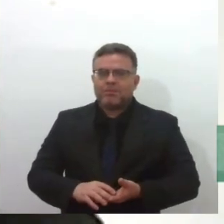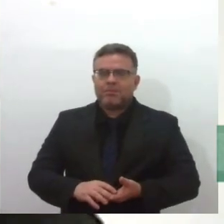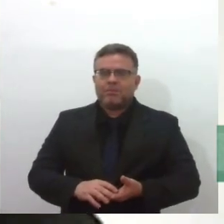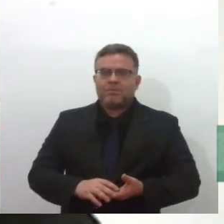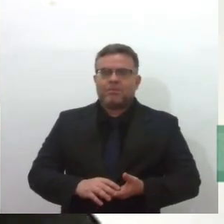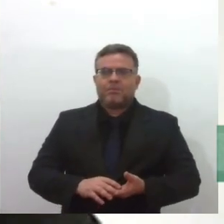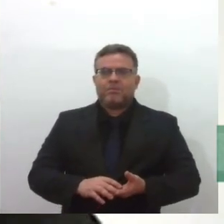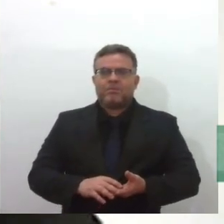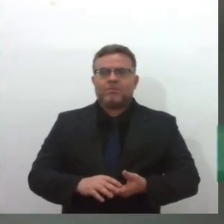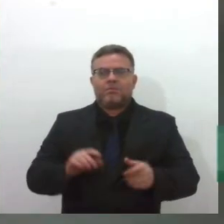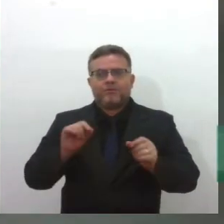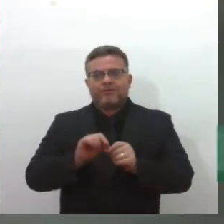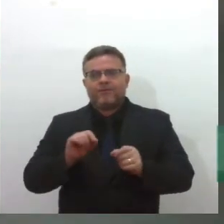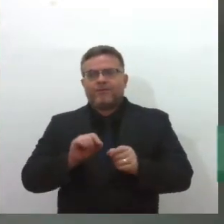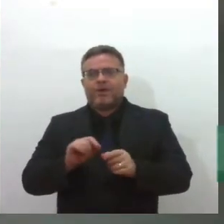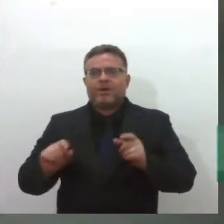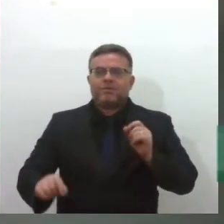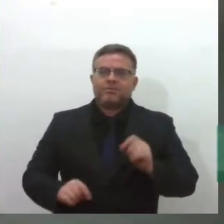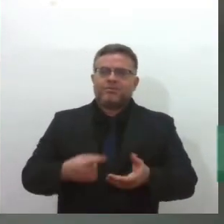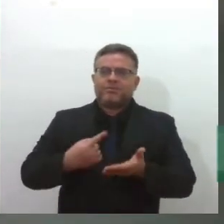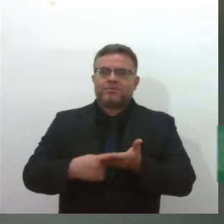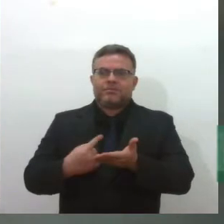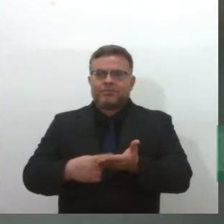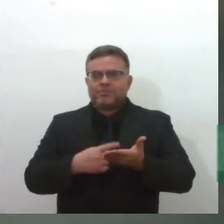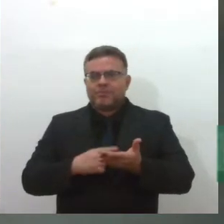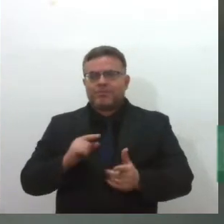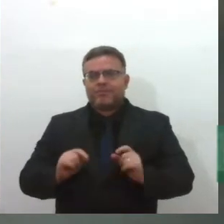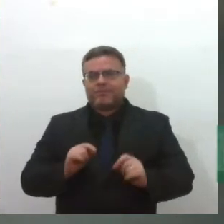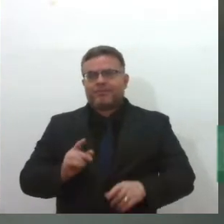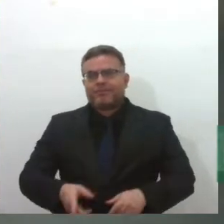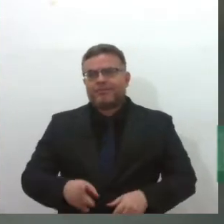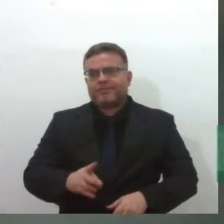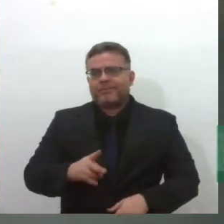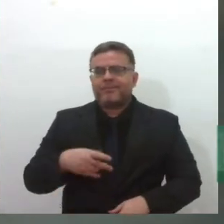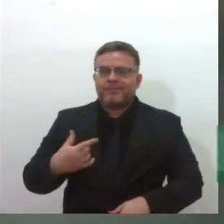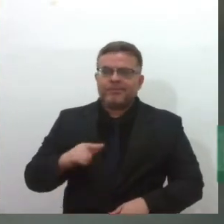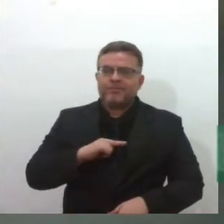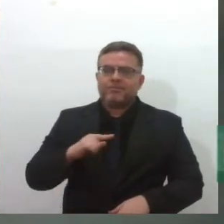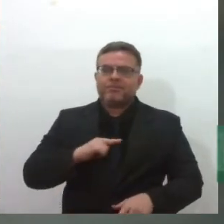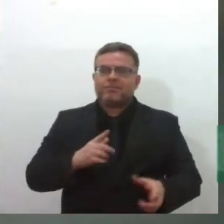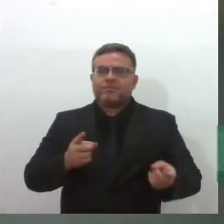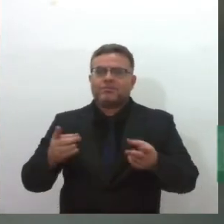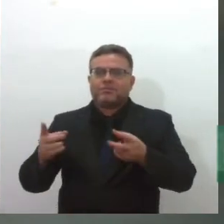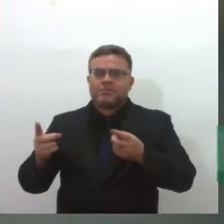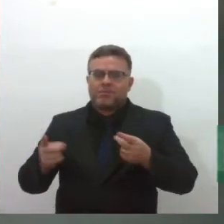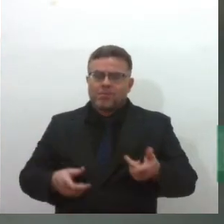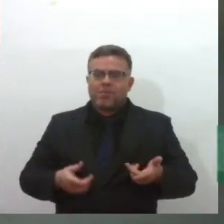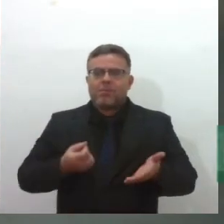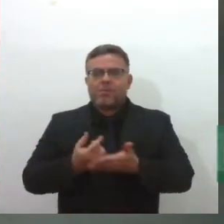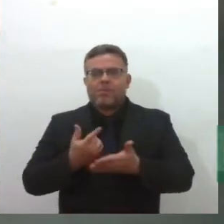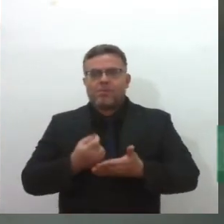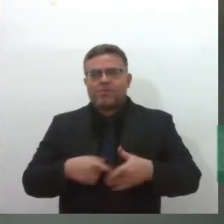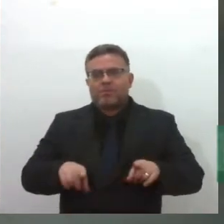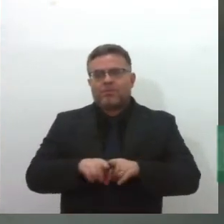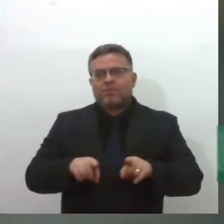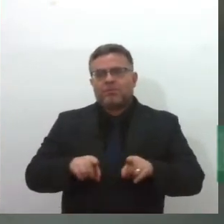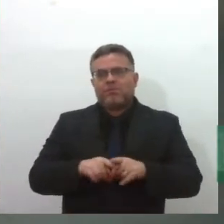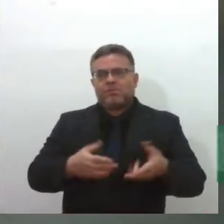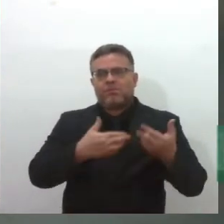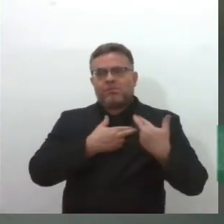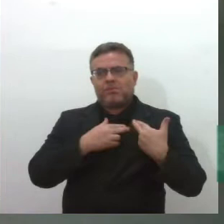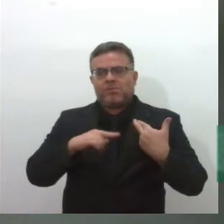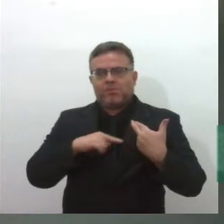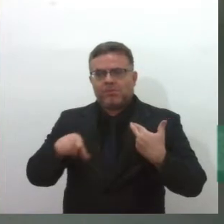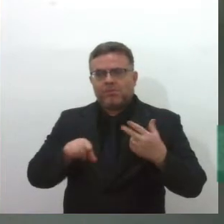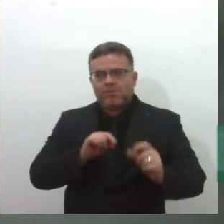Quem produz, né, quem efetiva a venda, porque existe um mercado, e quem consome também não poderia ser responsabilizado por isso,